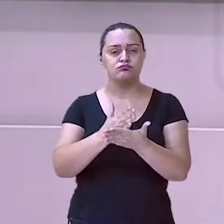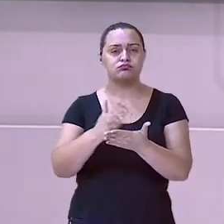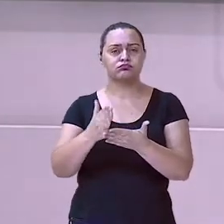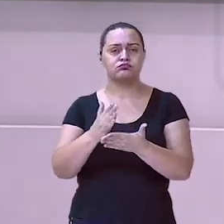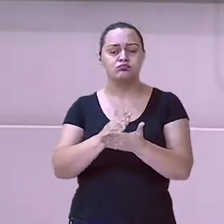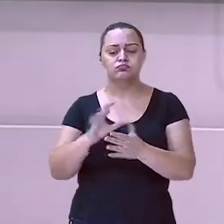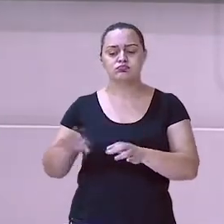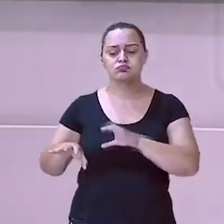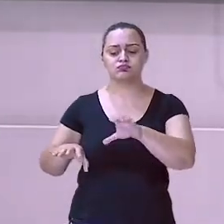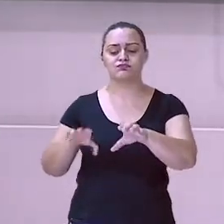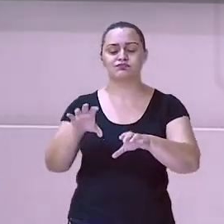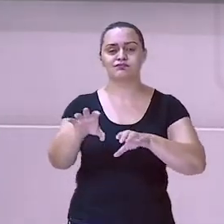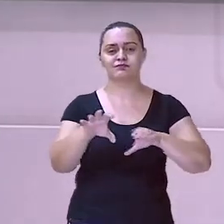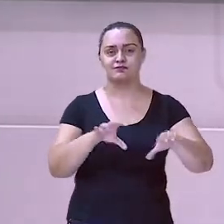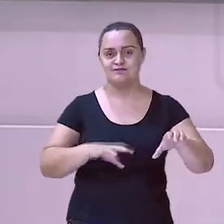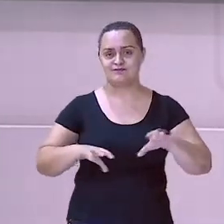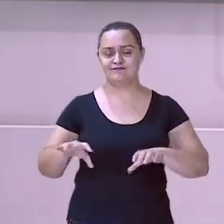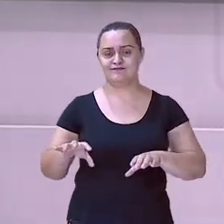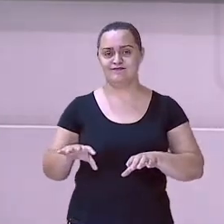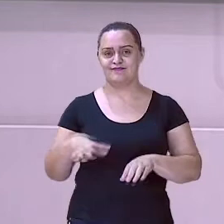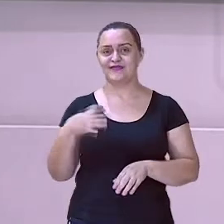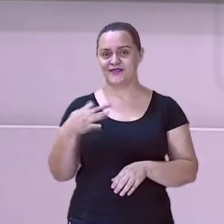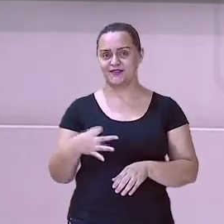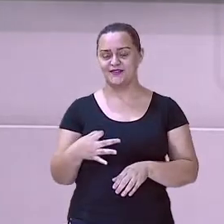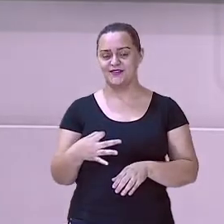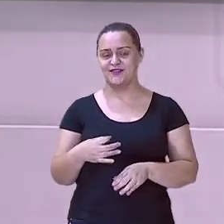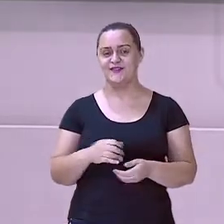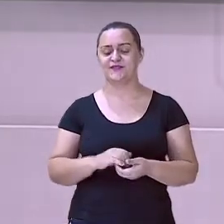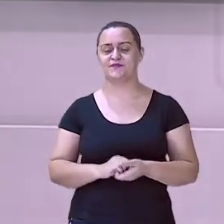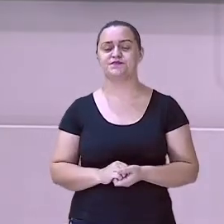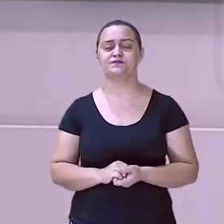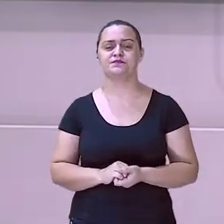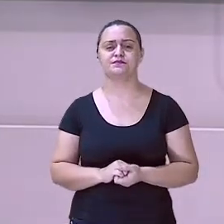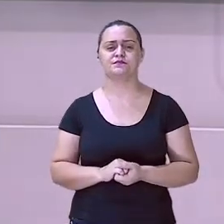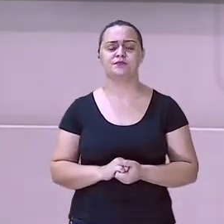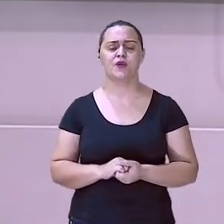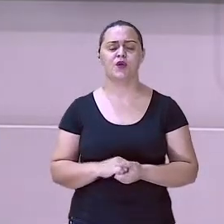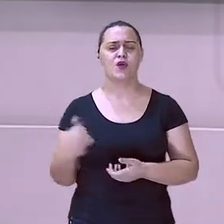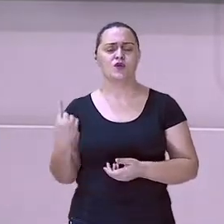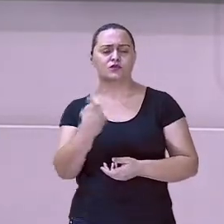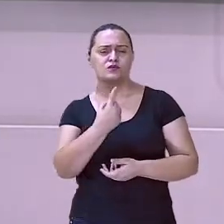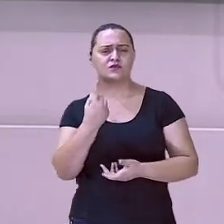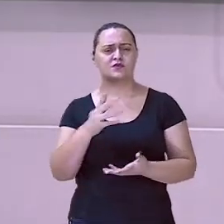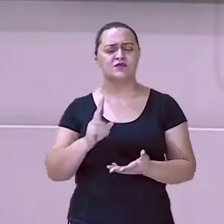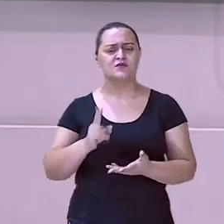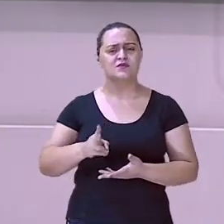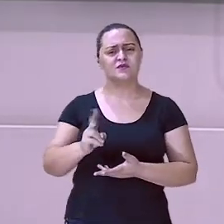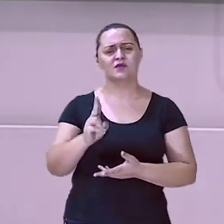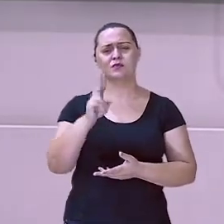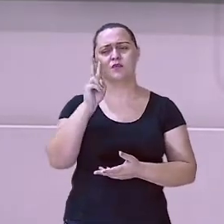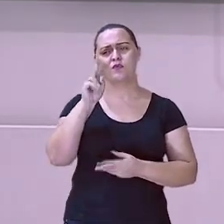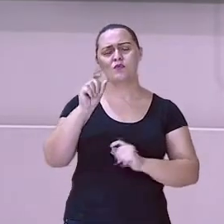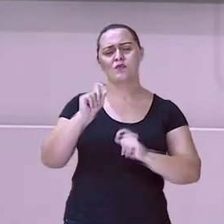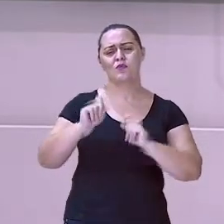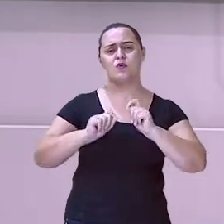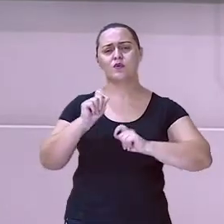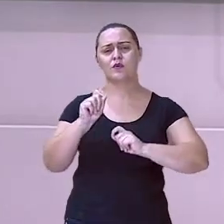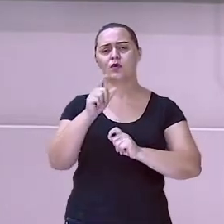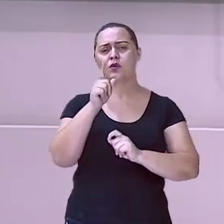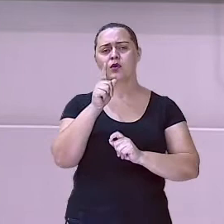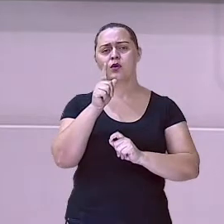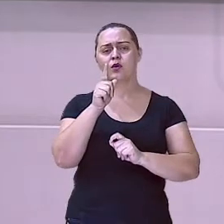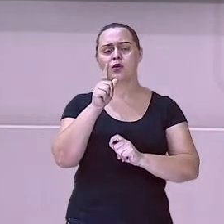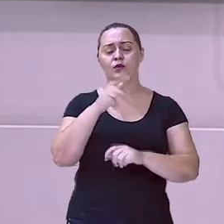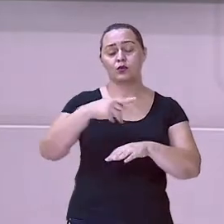O professor sempre mostra para você o mapa do Brasil e falamos que o Brasil é um país de extensão